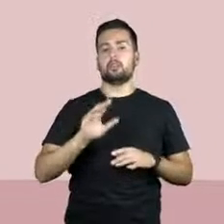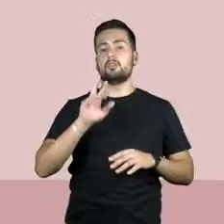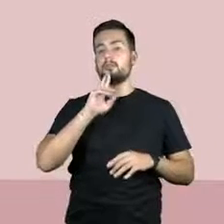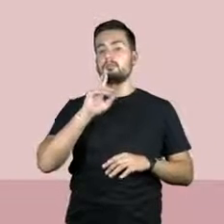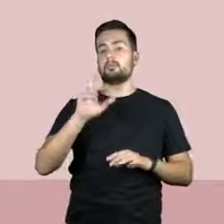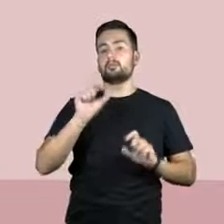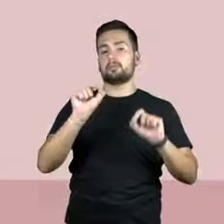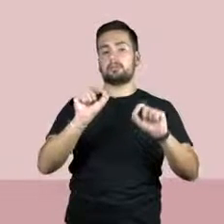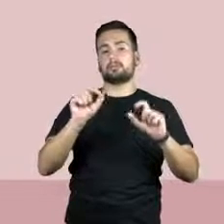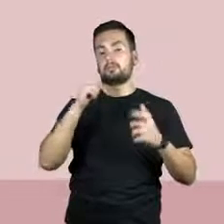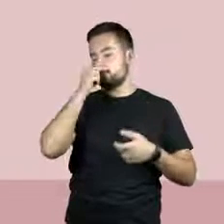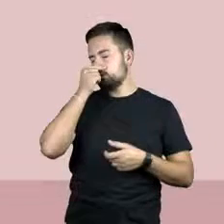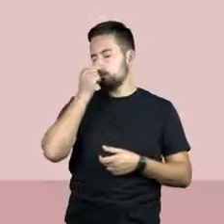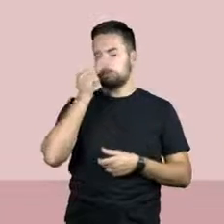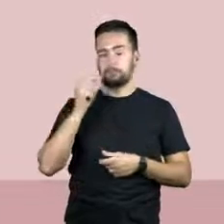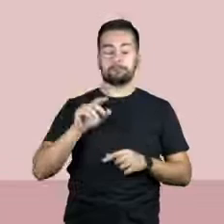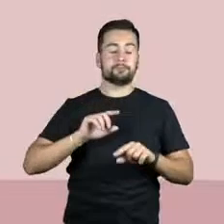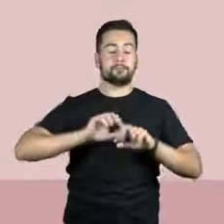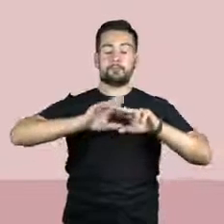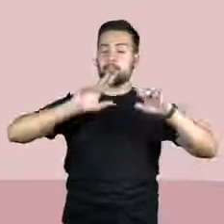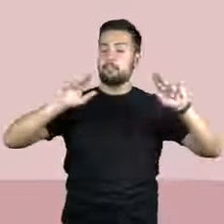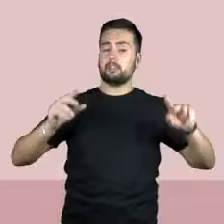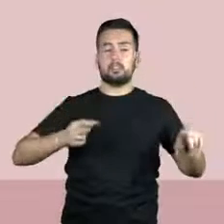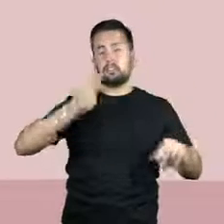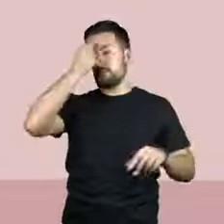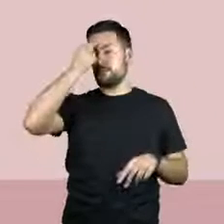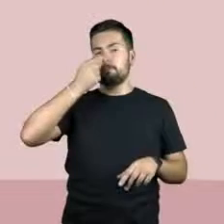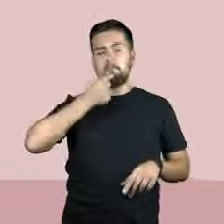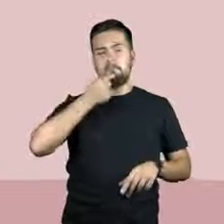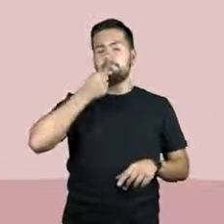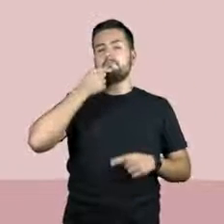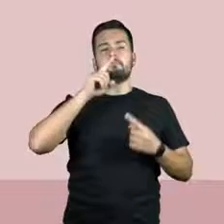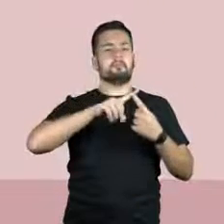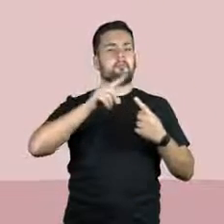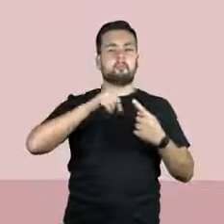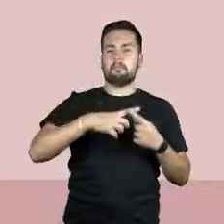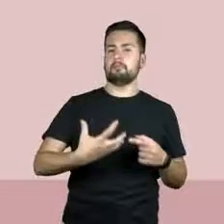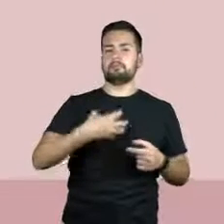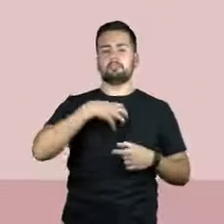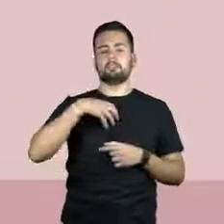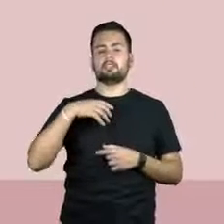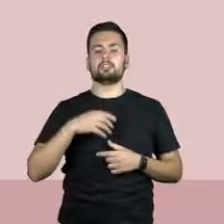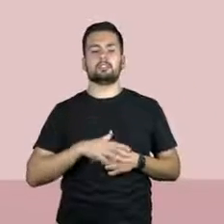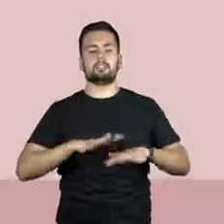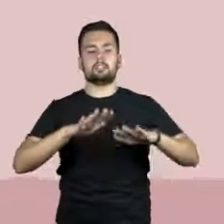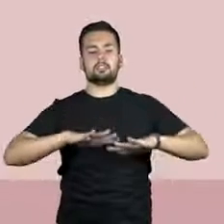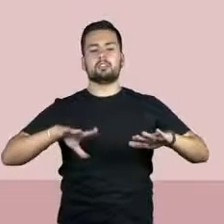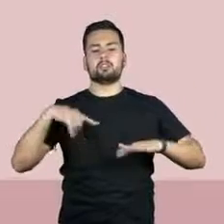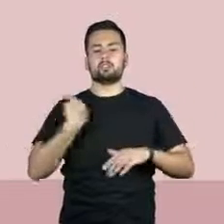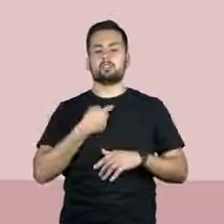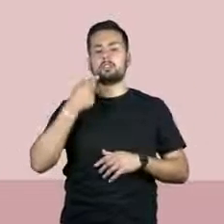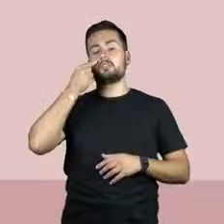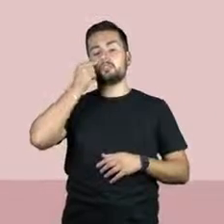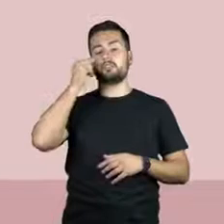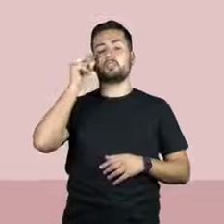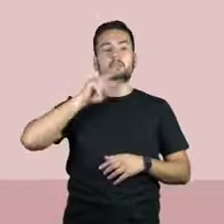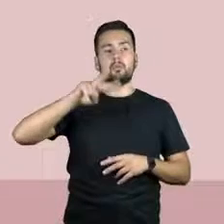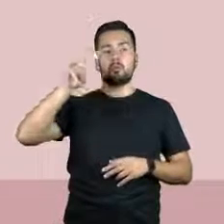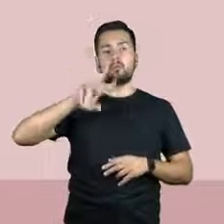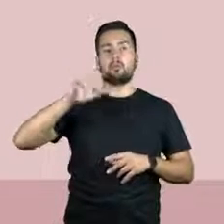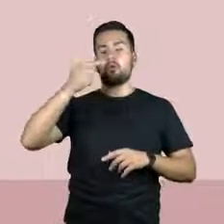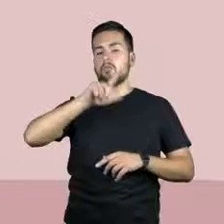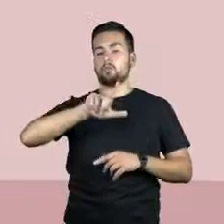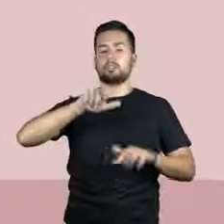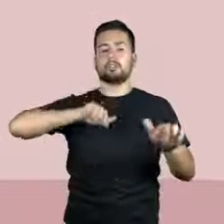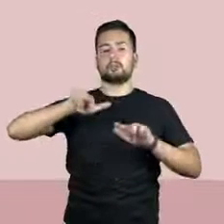a diversos tipos e formatos de superfícies em potencial, pela qual a gente pode verificar e consegue até mesmo trabalhar